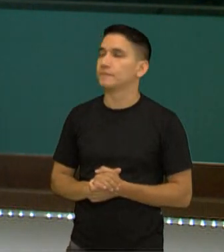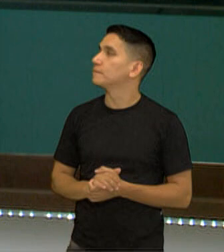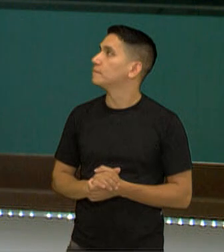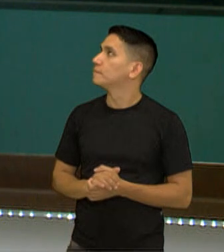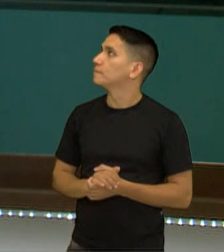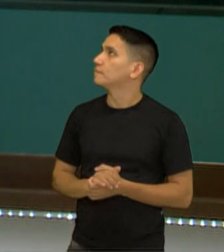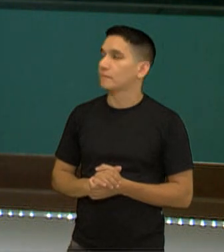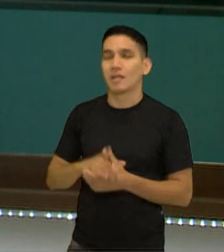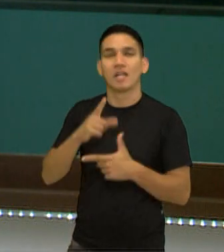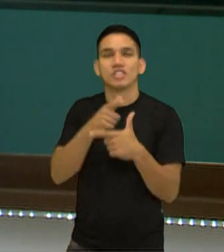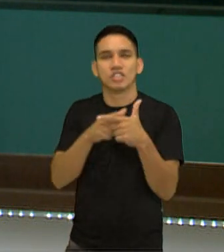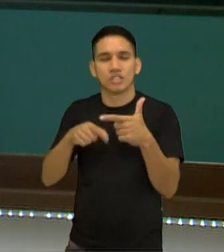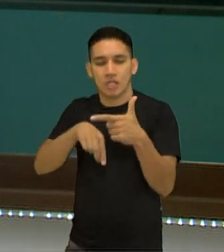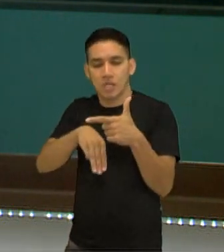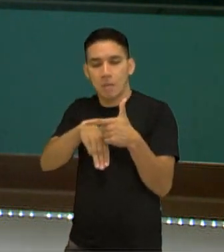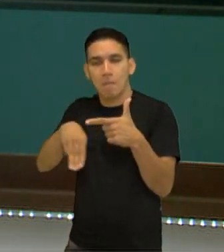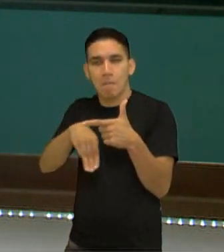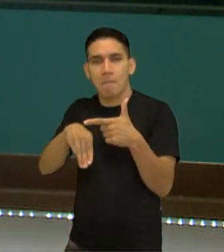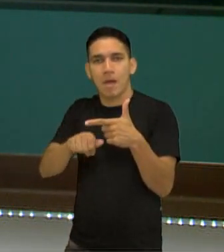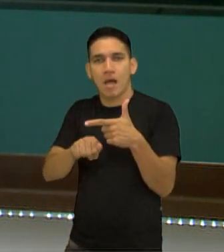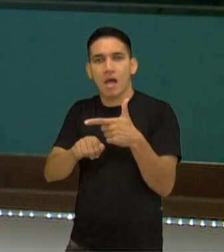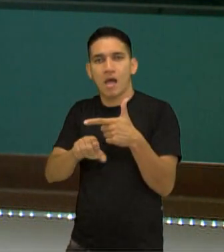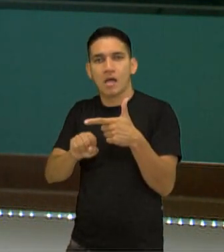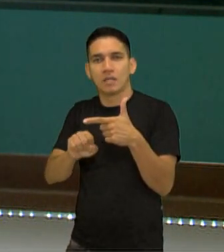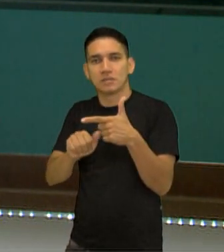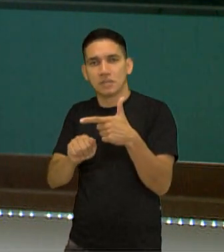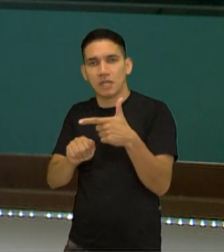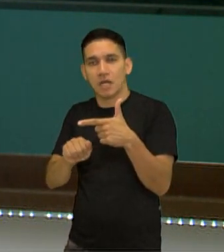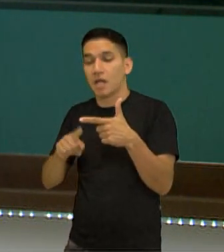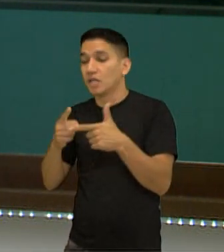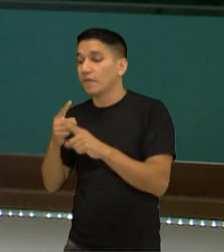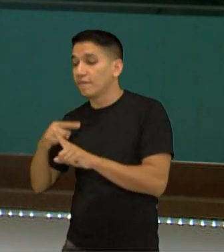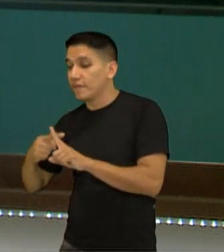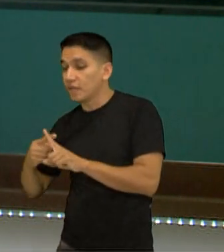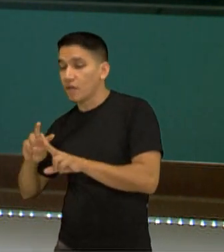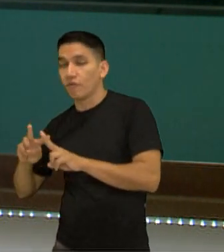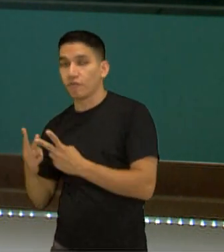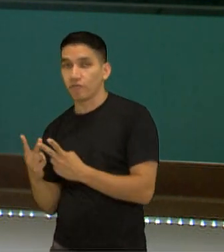daquela substância vezes o volume total da solução.